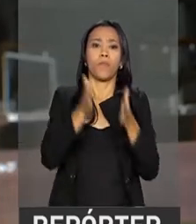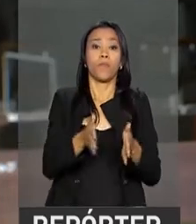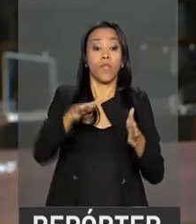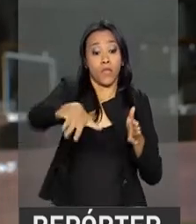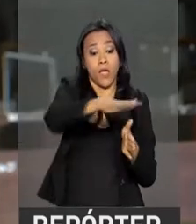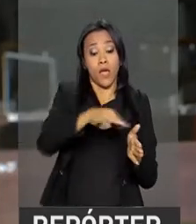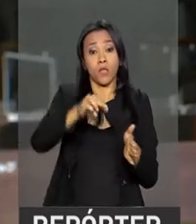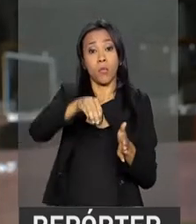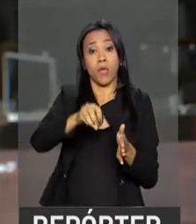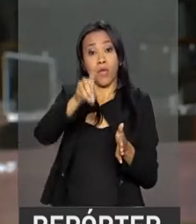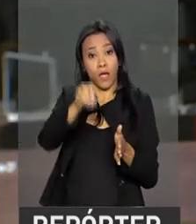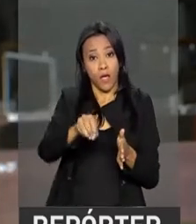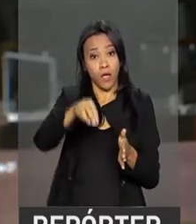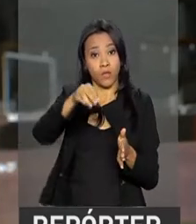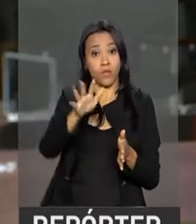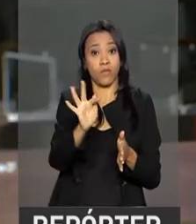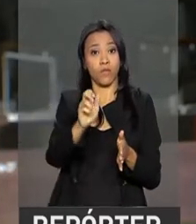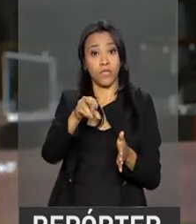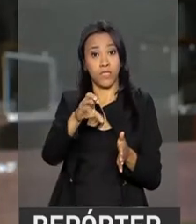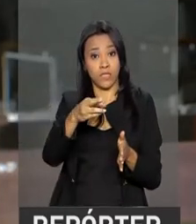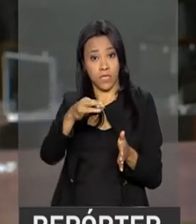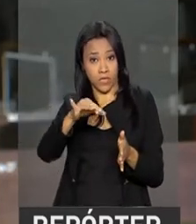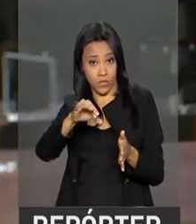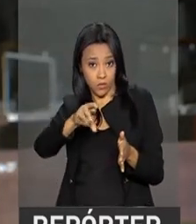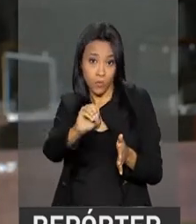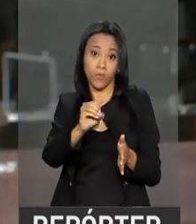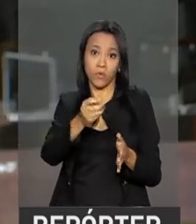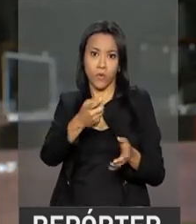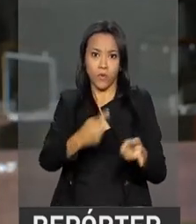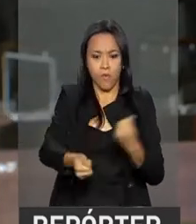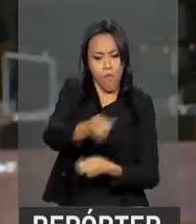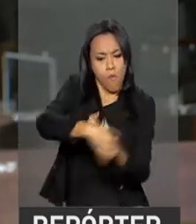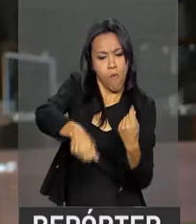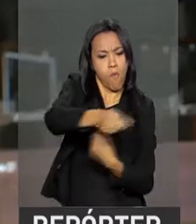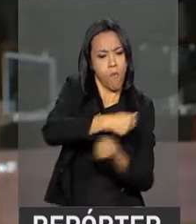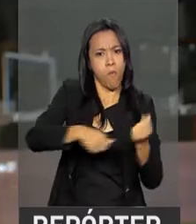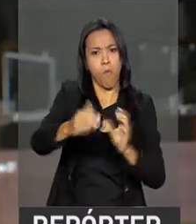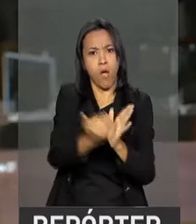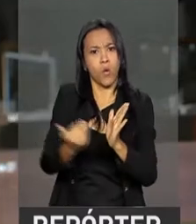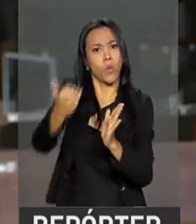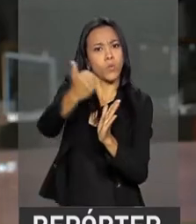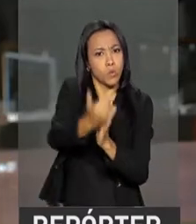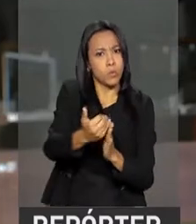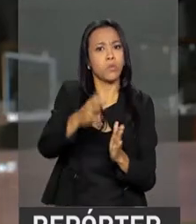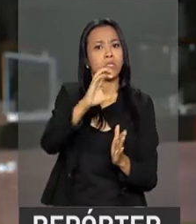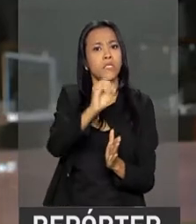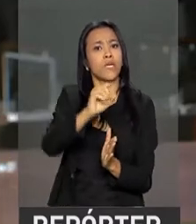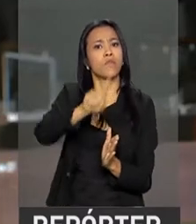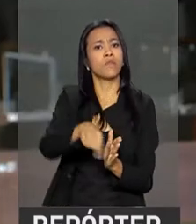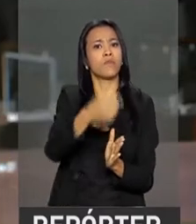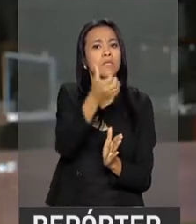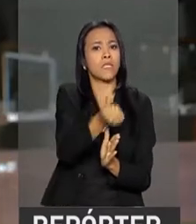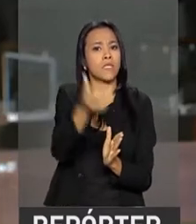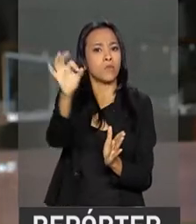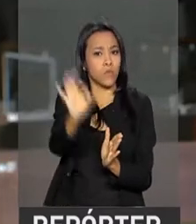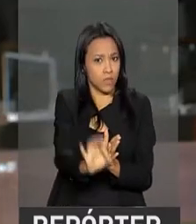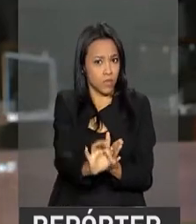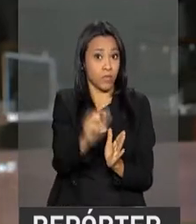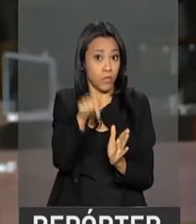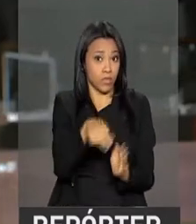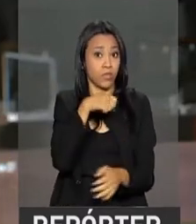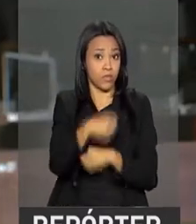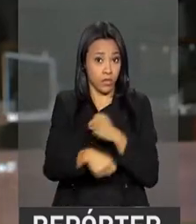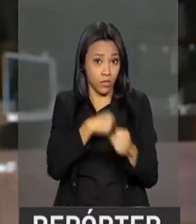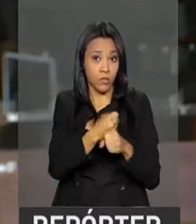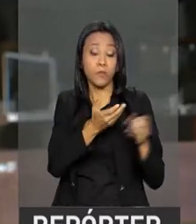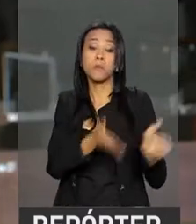por exemplo, revisou para cima a projeção de crescimento da economia brasileira, passando para 0,6% neste